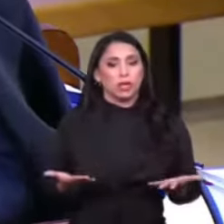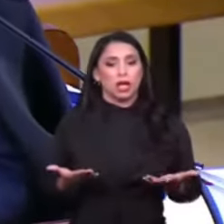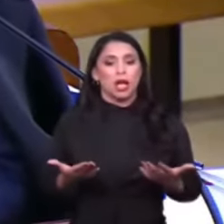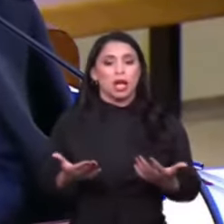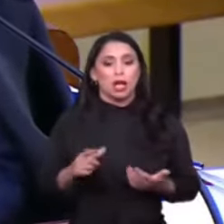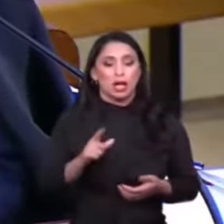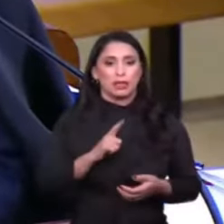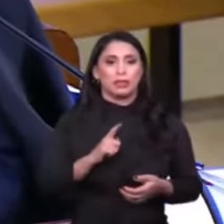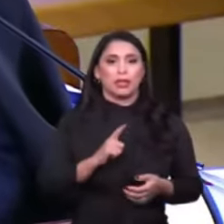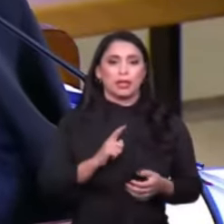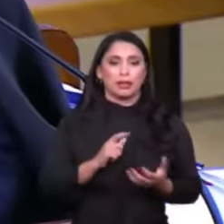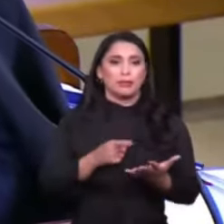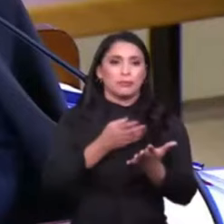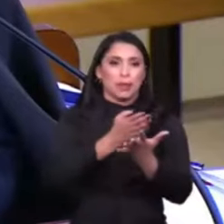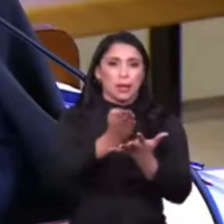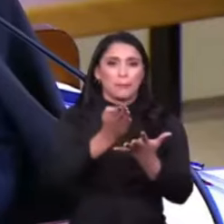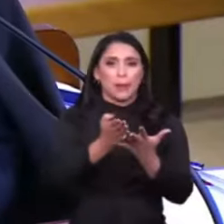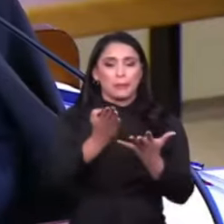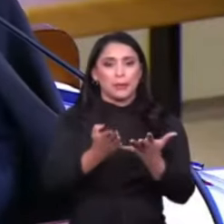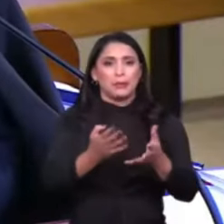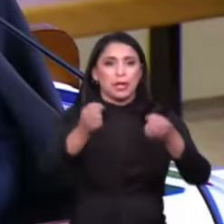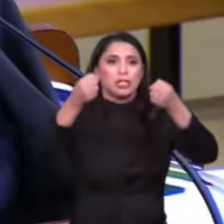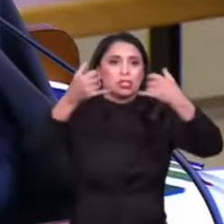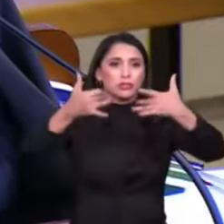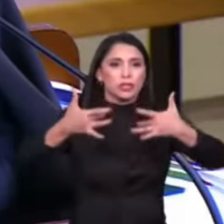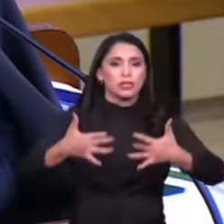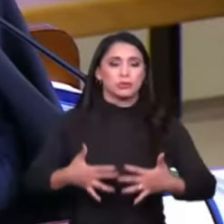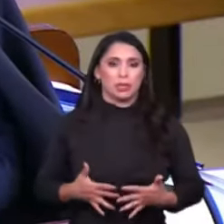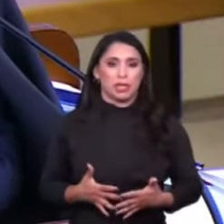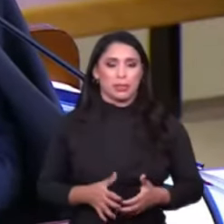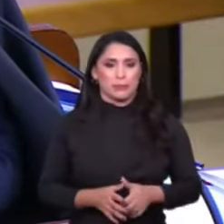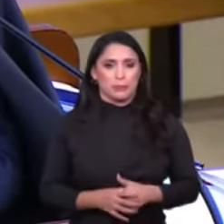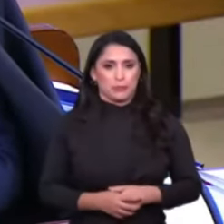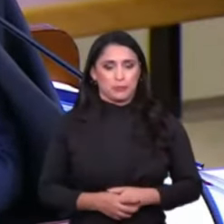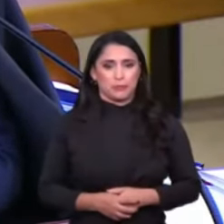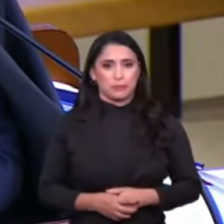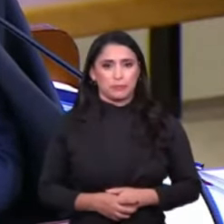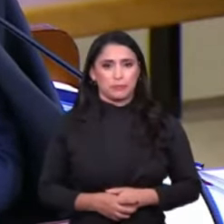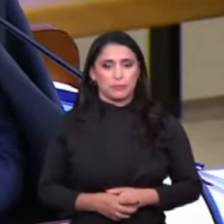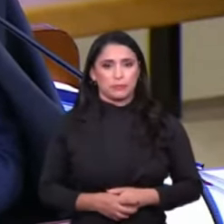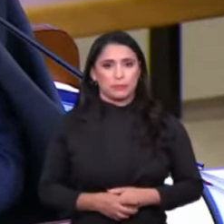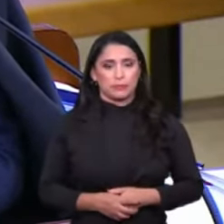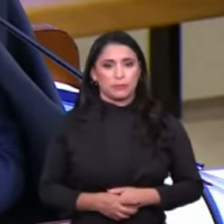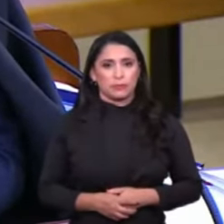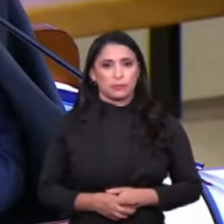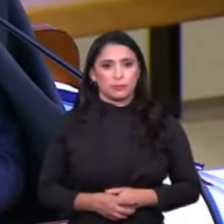gramaturas que nós podemos estabelecer.